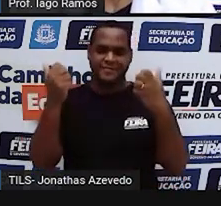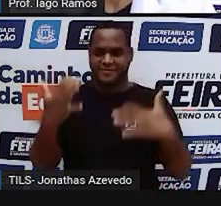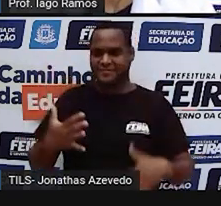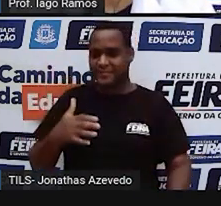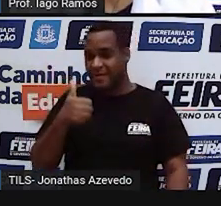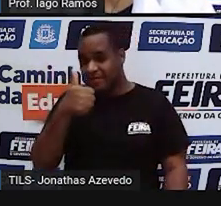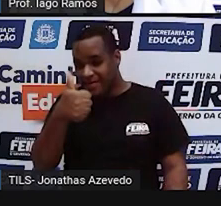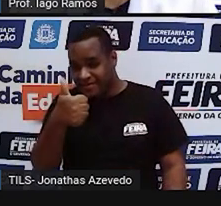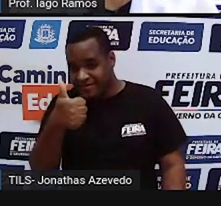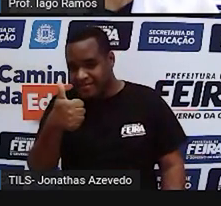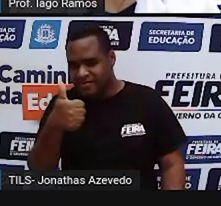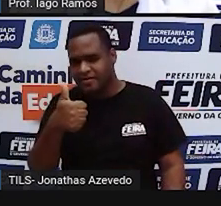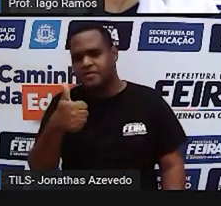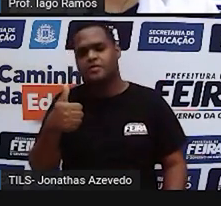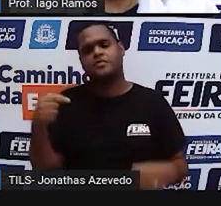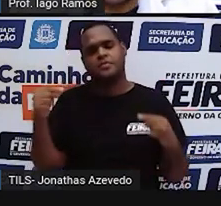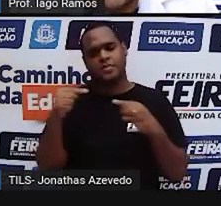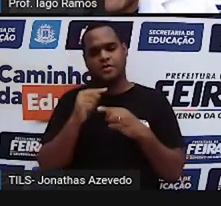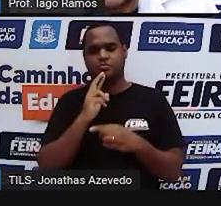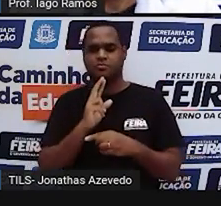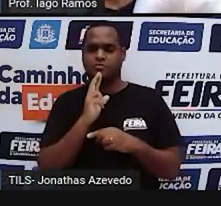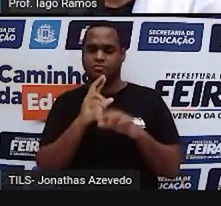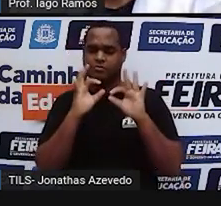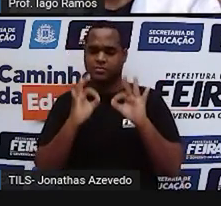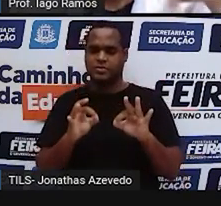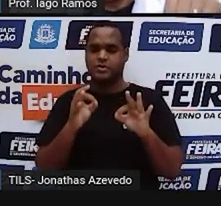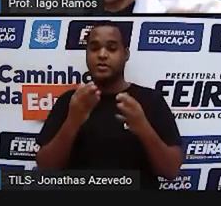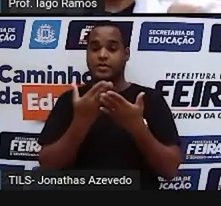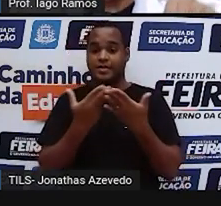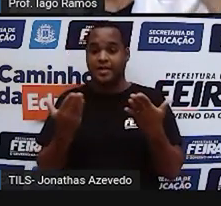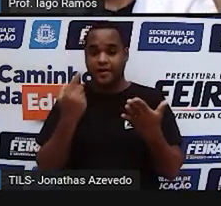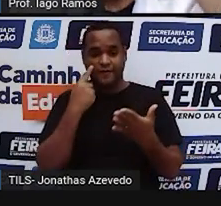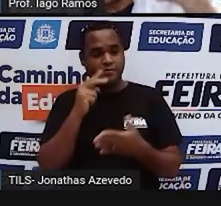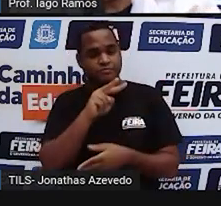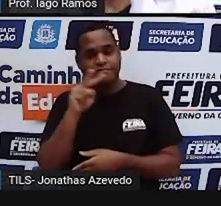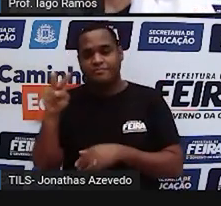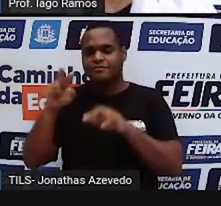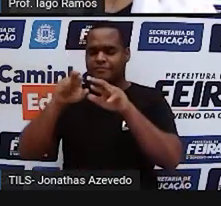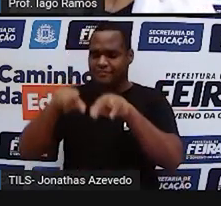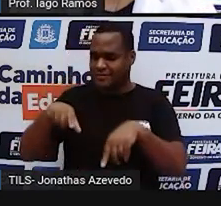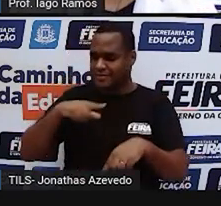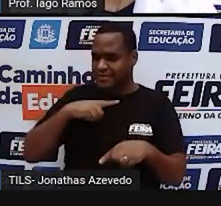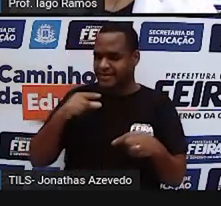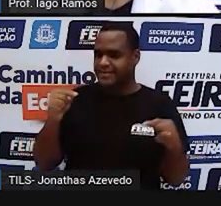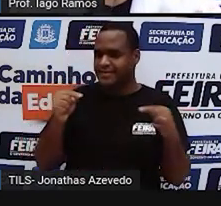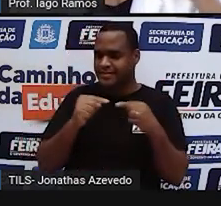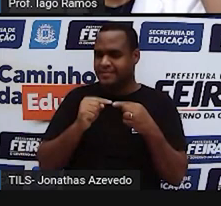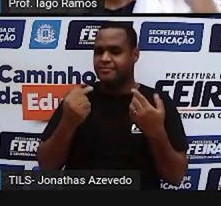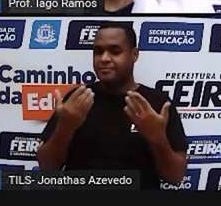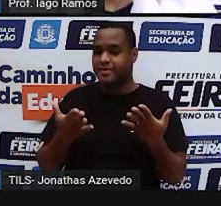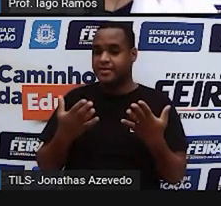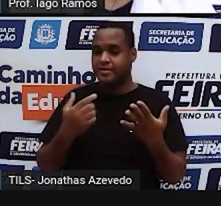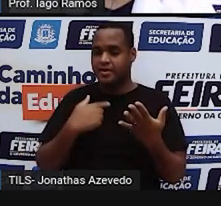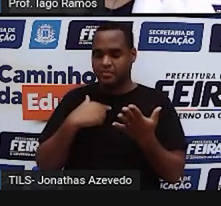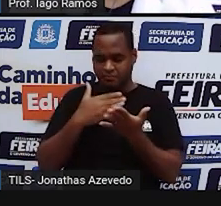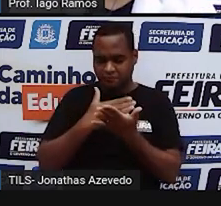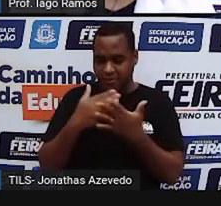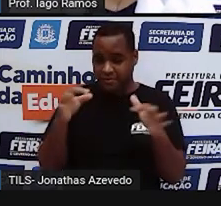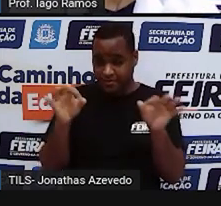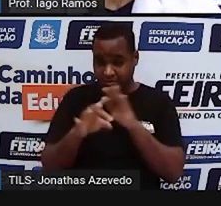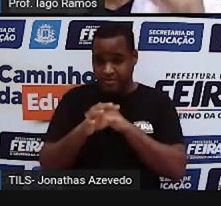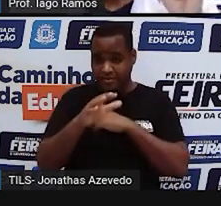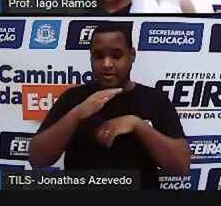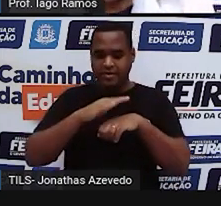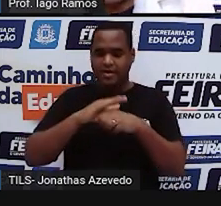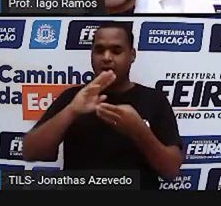Beleza então fica o nosso recado e a gente viu Nessa aula que é isso mesmo tá eu começo